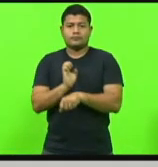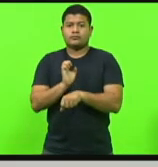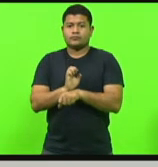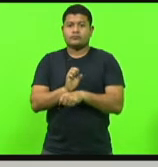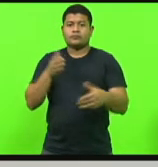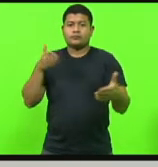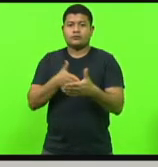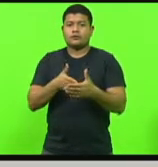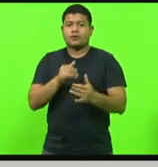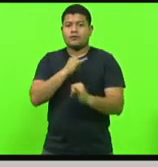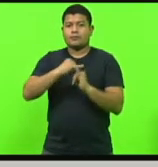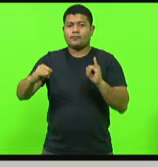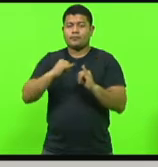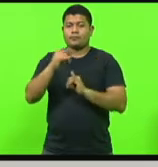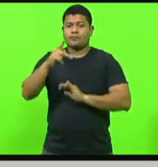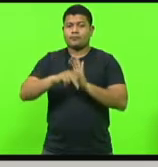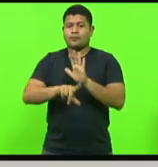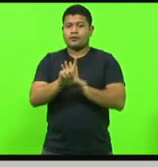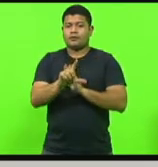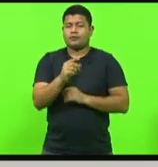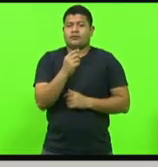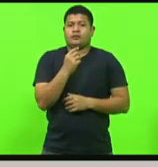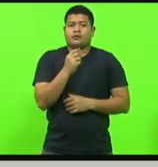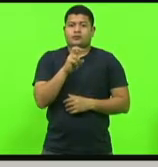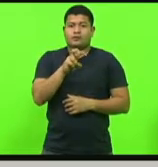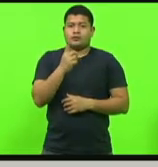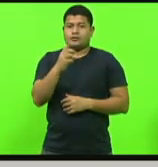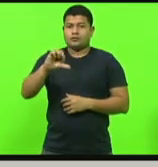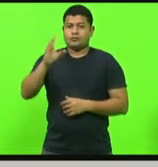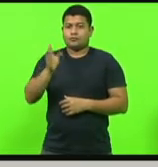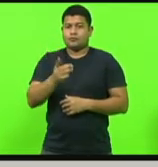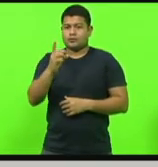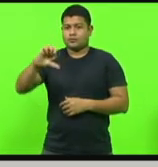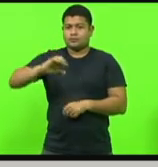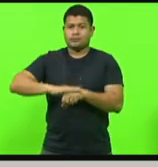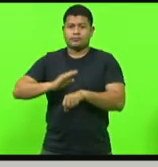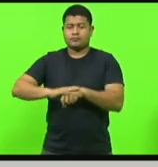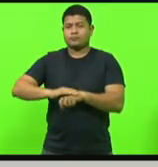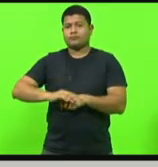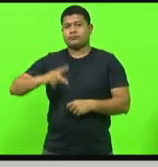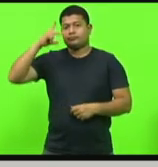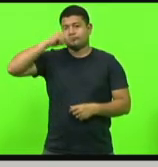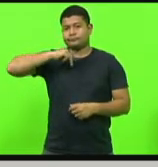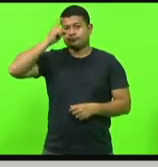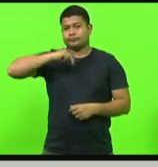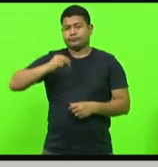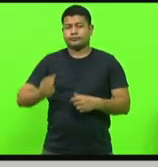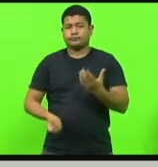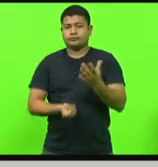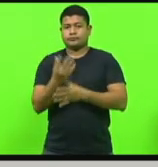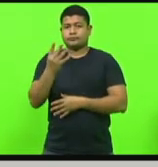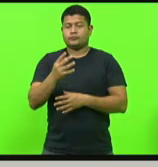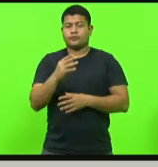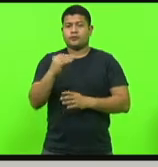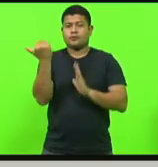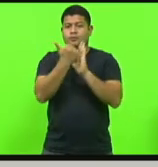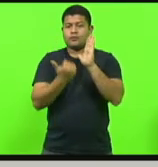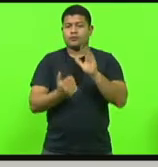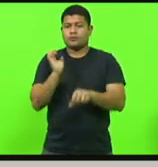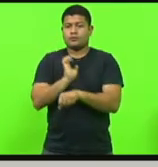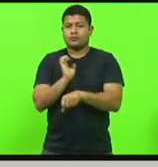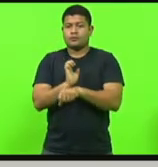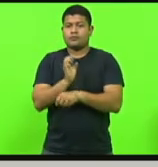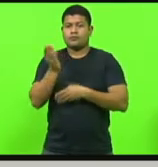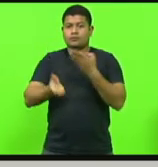Veto parcial ao PL 519-2019, de autoria do deputado Kennedy Nunes, que institui o programa estadual de